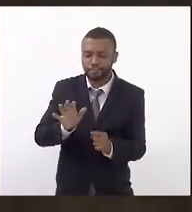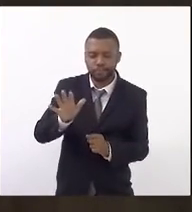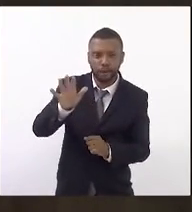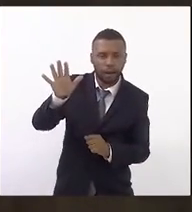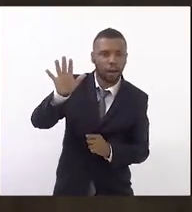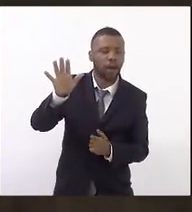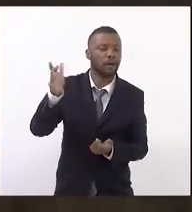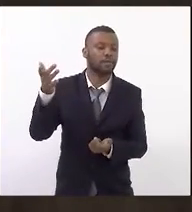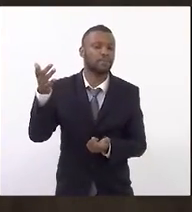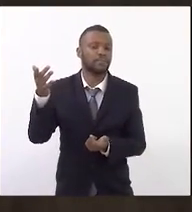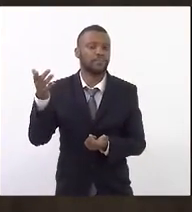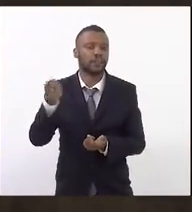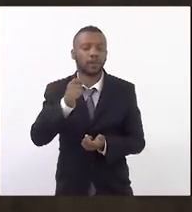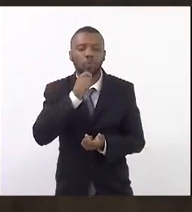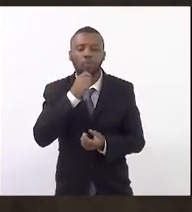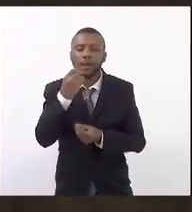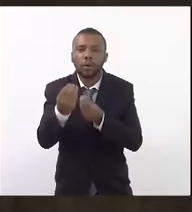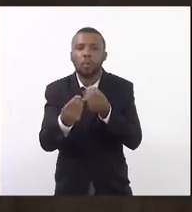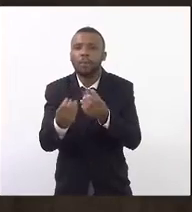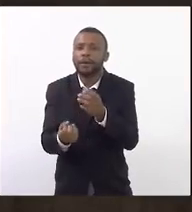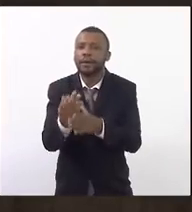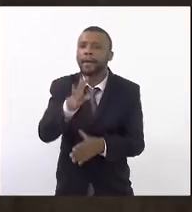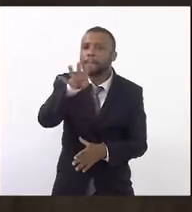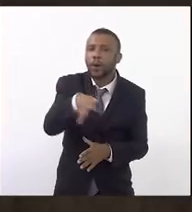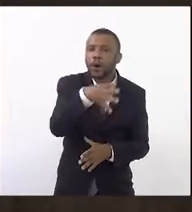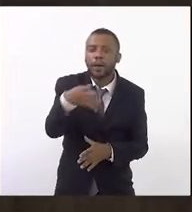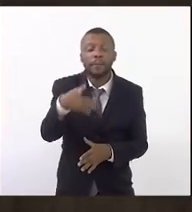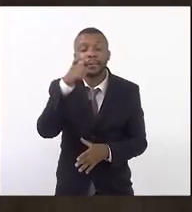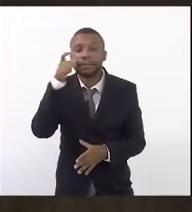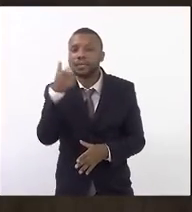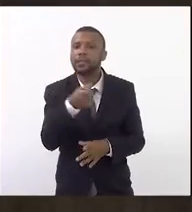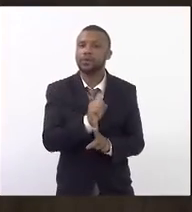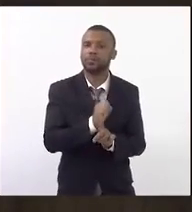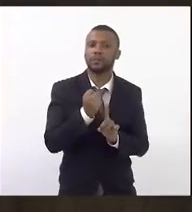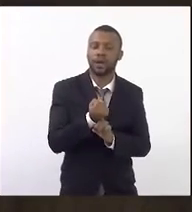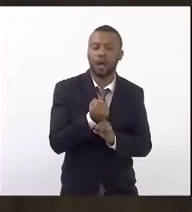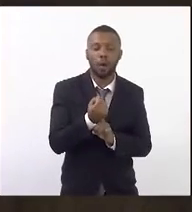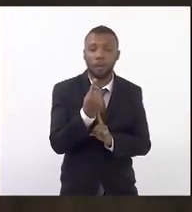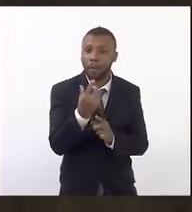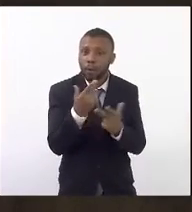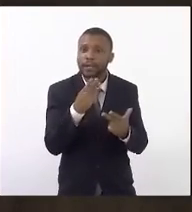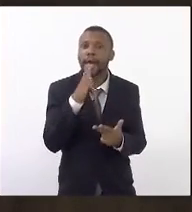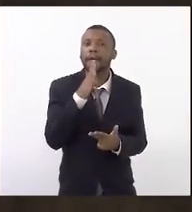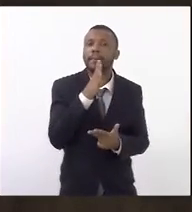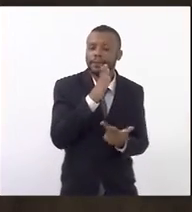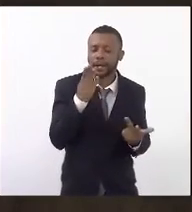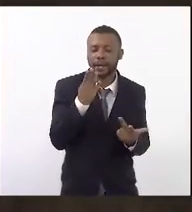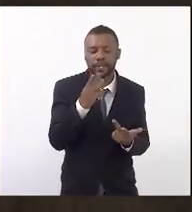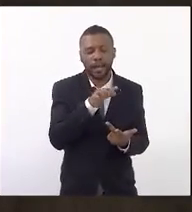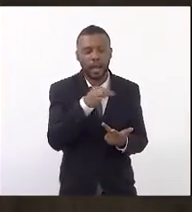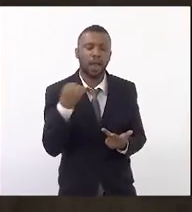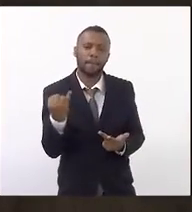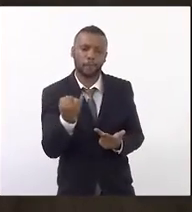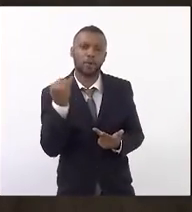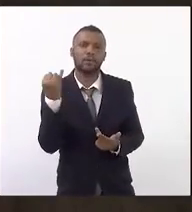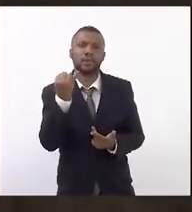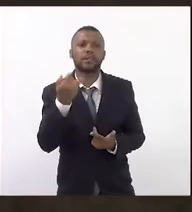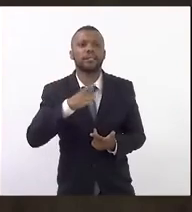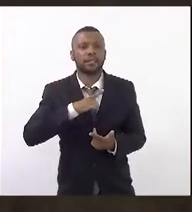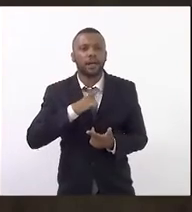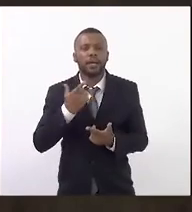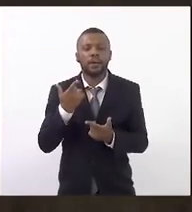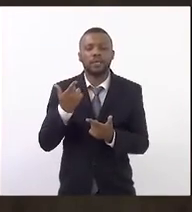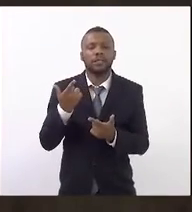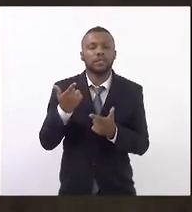habitação de interesse social. Então, fica a pergunta, porque uma coisa é a emergência, e ela tem toda a importância e tem o seu lugar. Uma